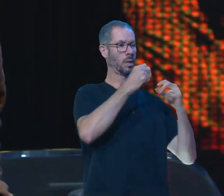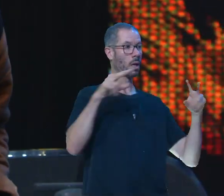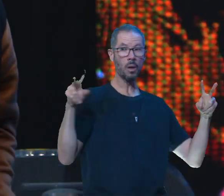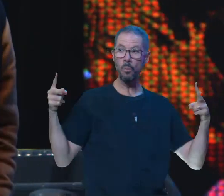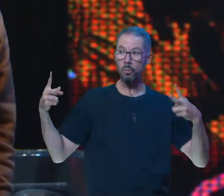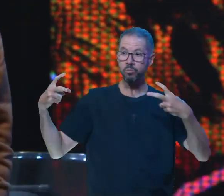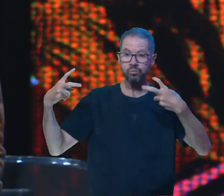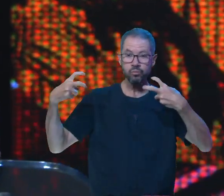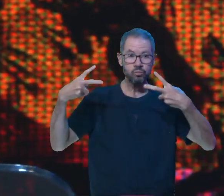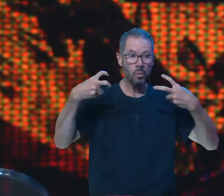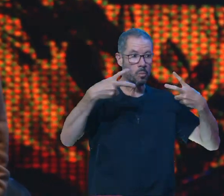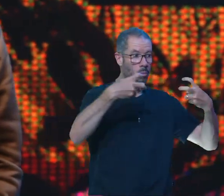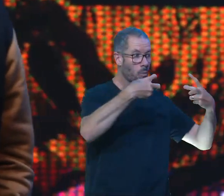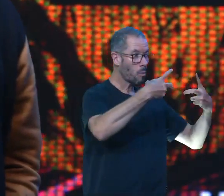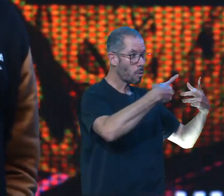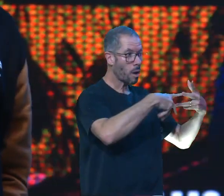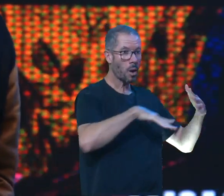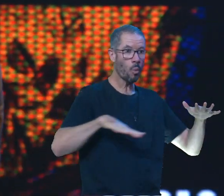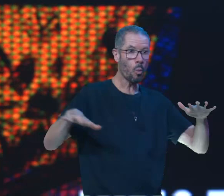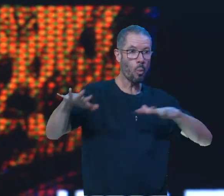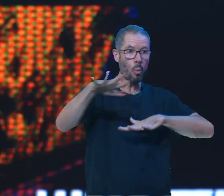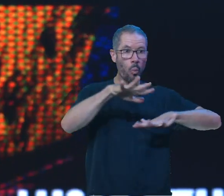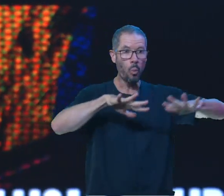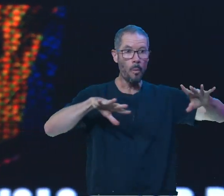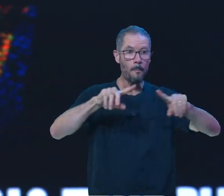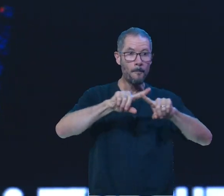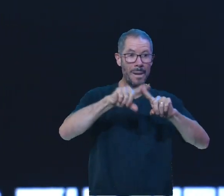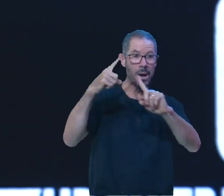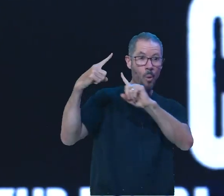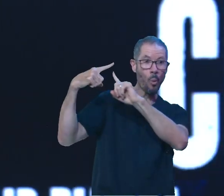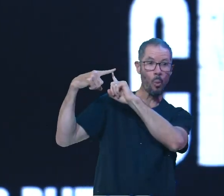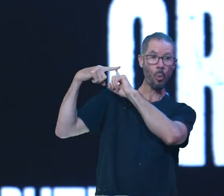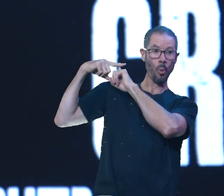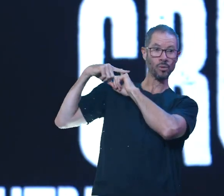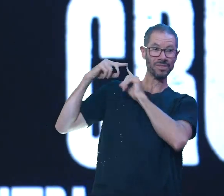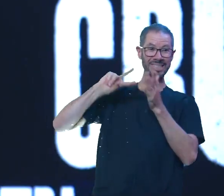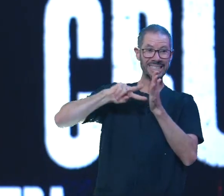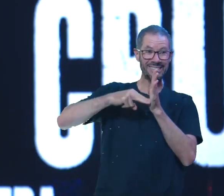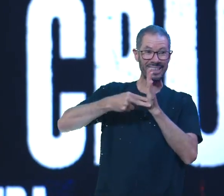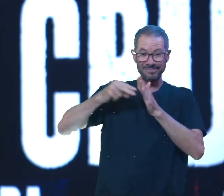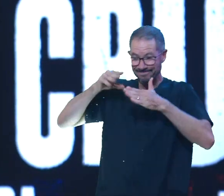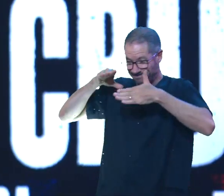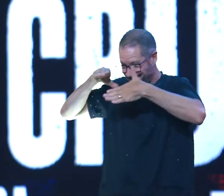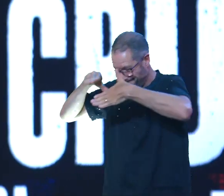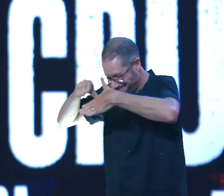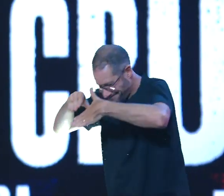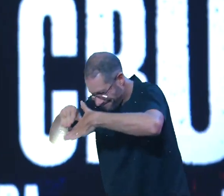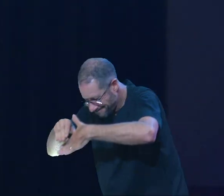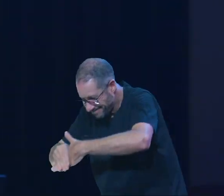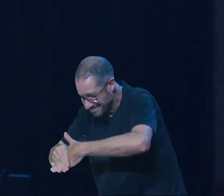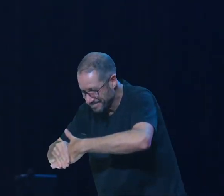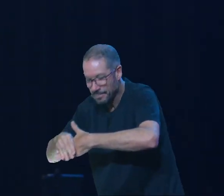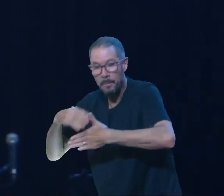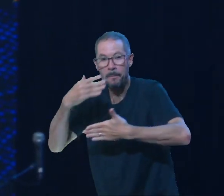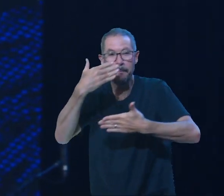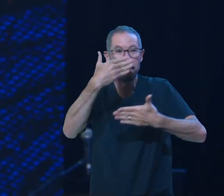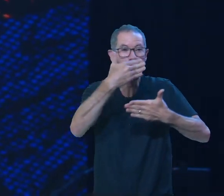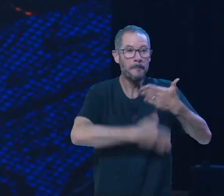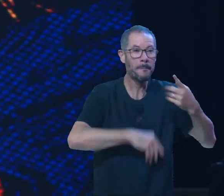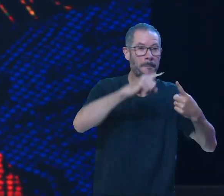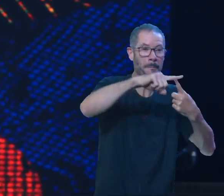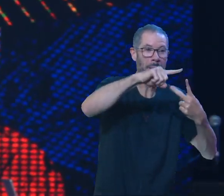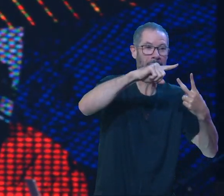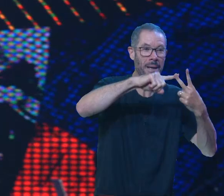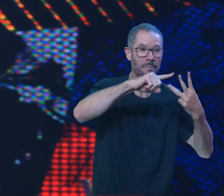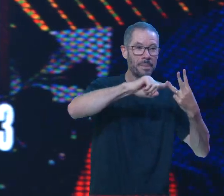vendo. Mas a cruz também é um sinal de humilhação, de perda, de